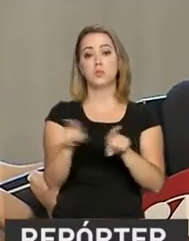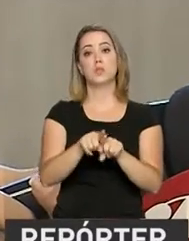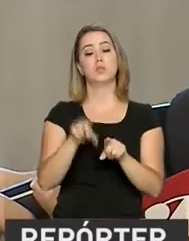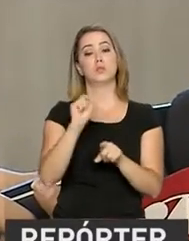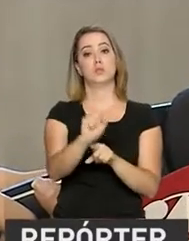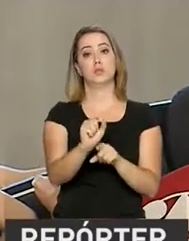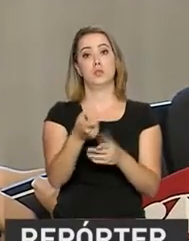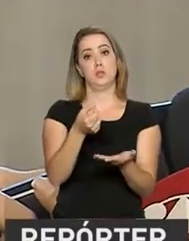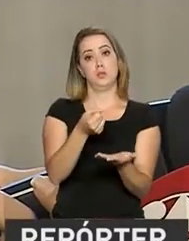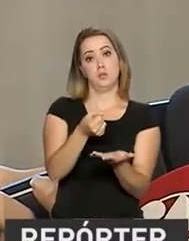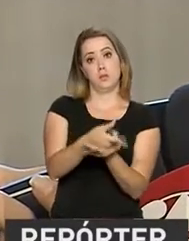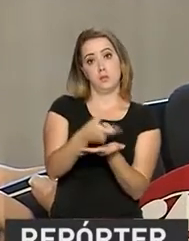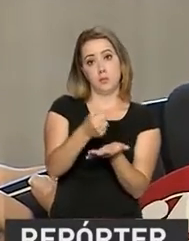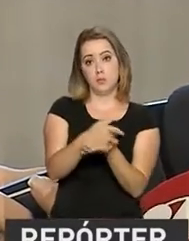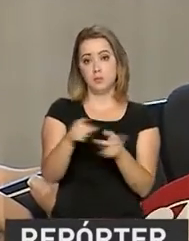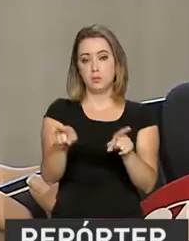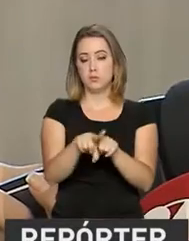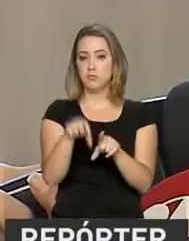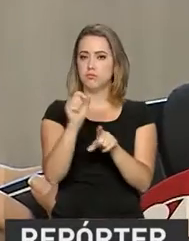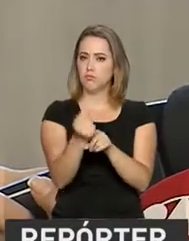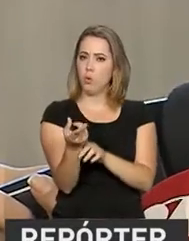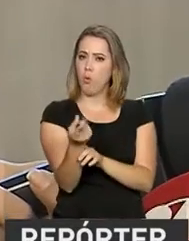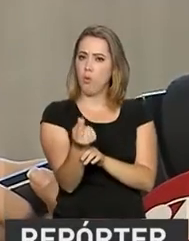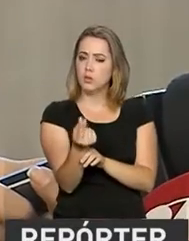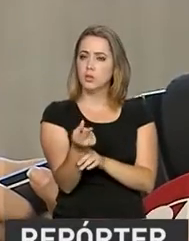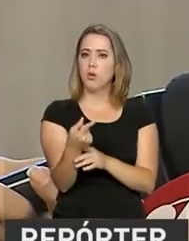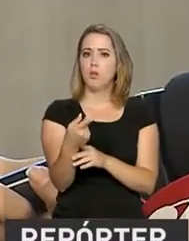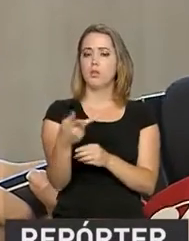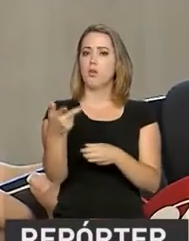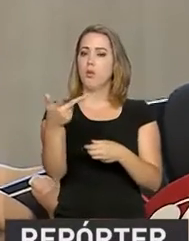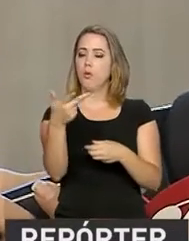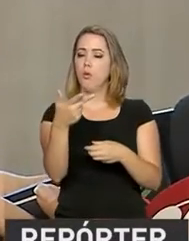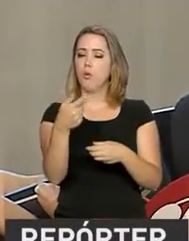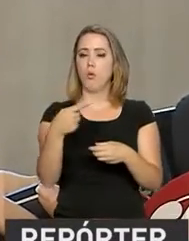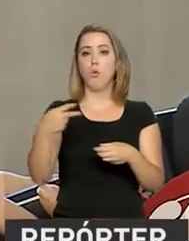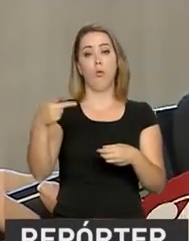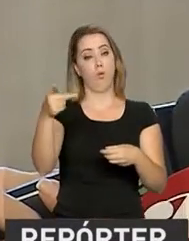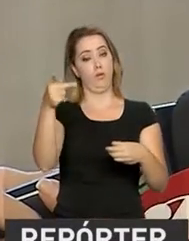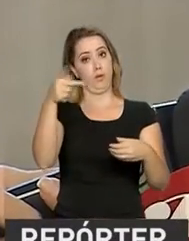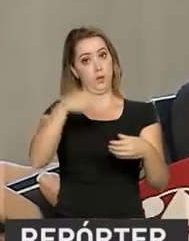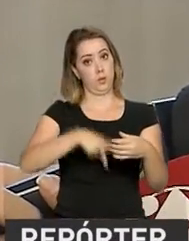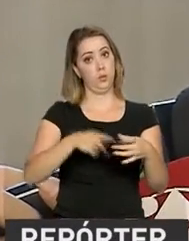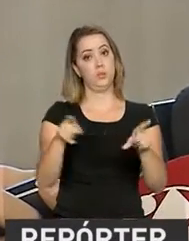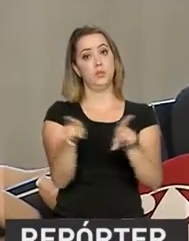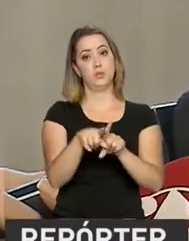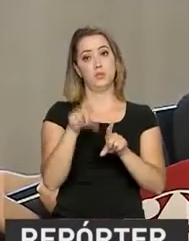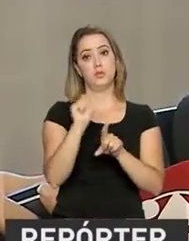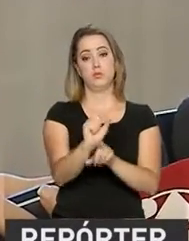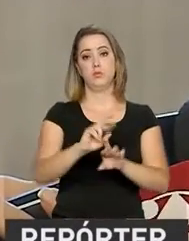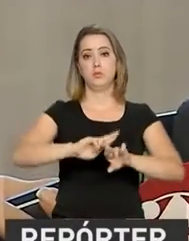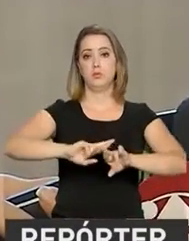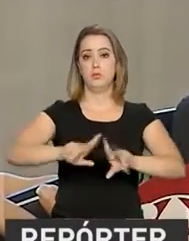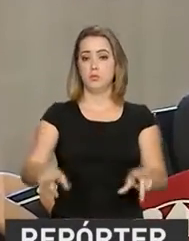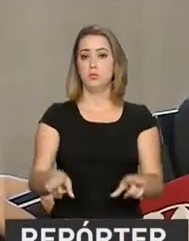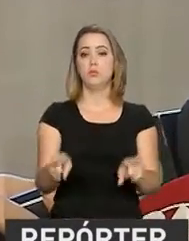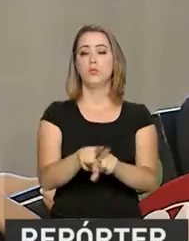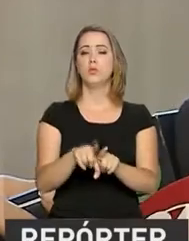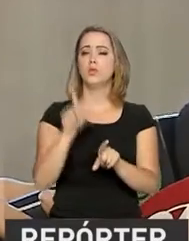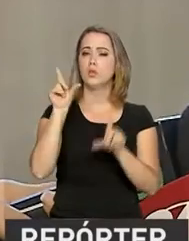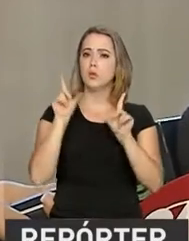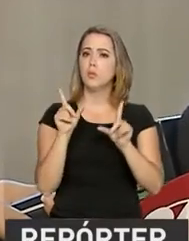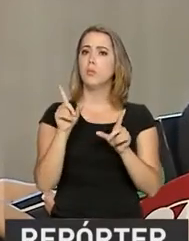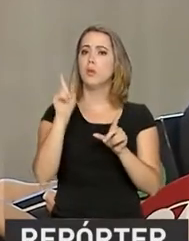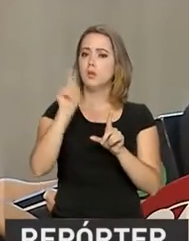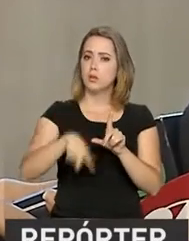das importações preço de petróleo e derivados foi decisivo para a redução das nossas importações e também um desempenho